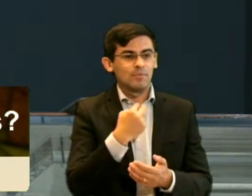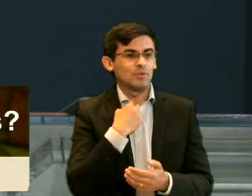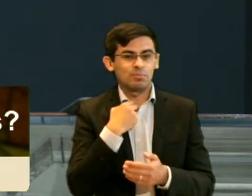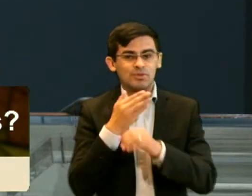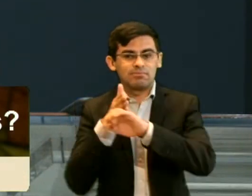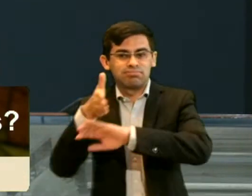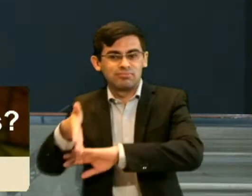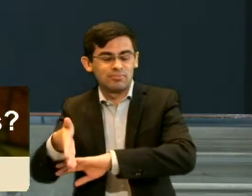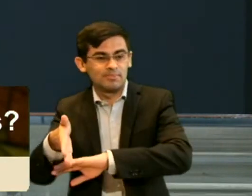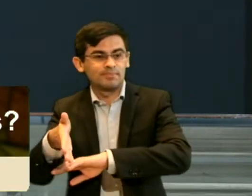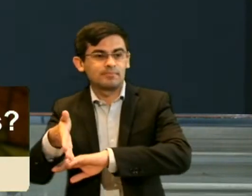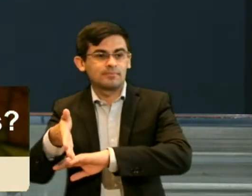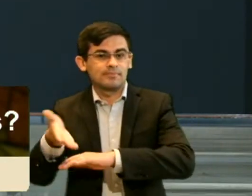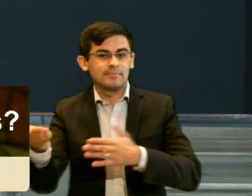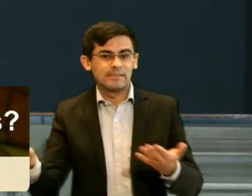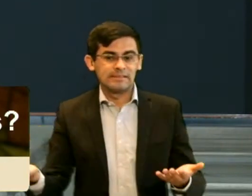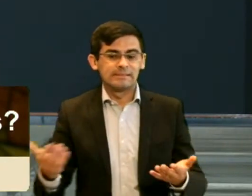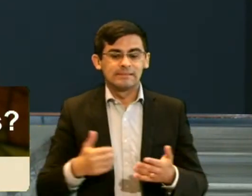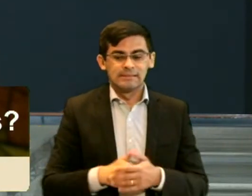embarcar.